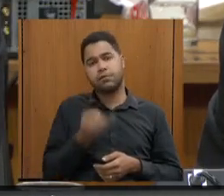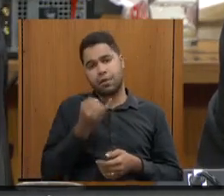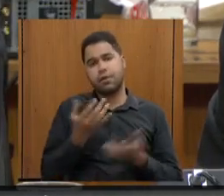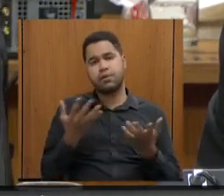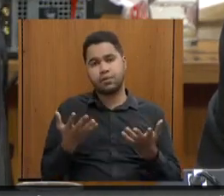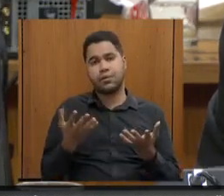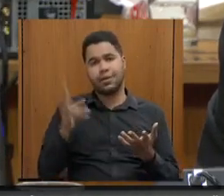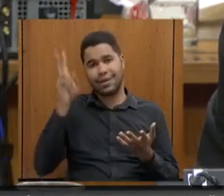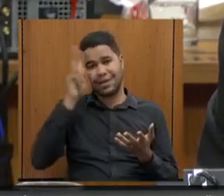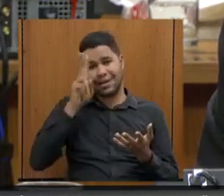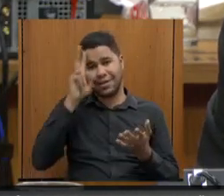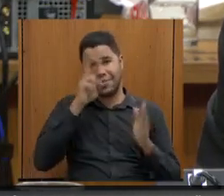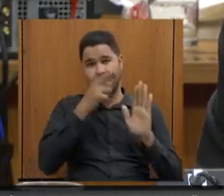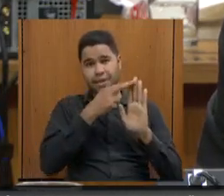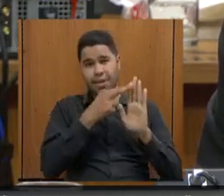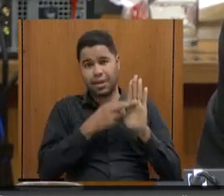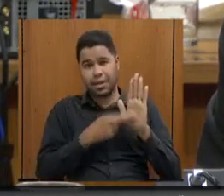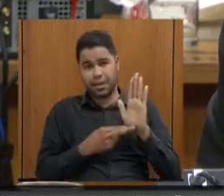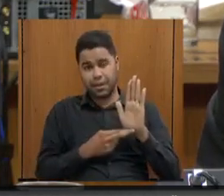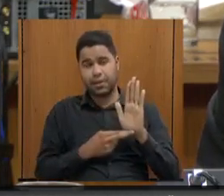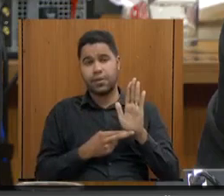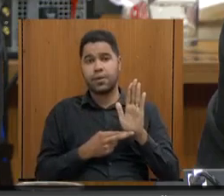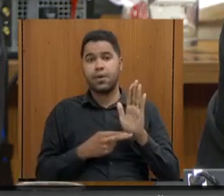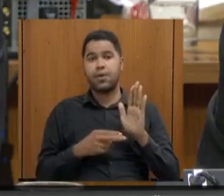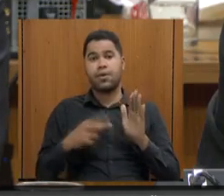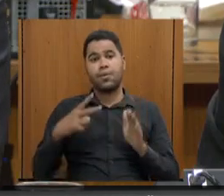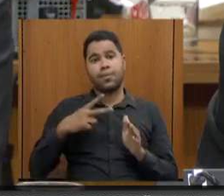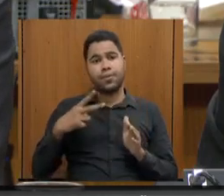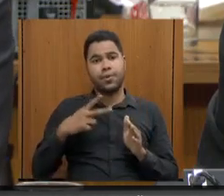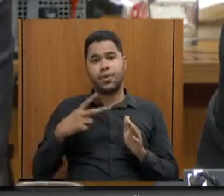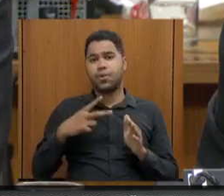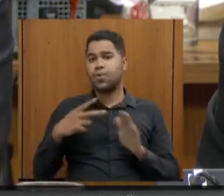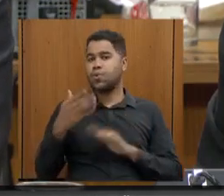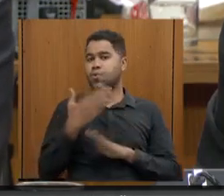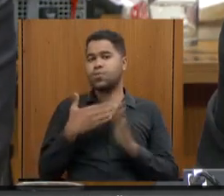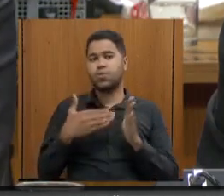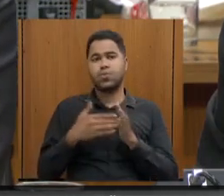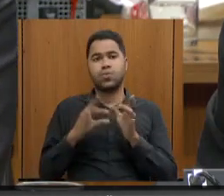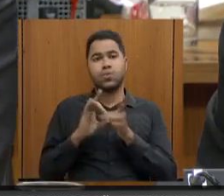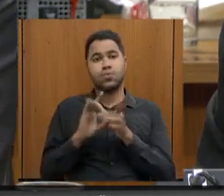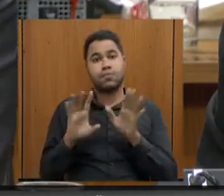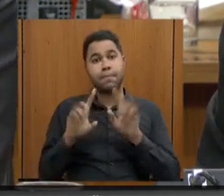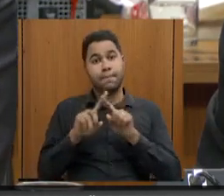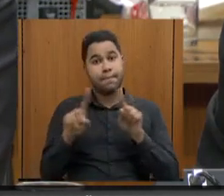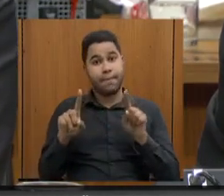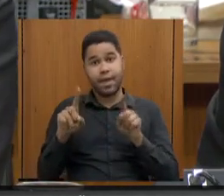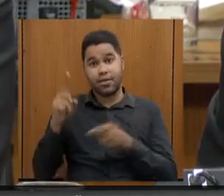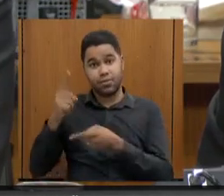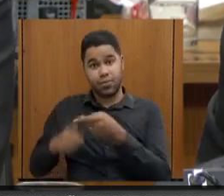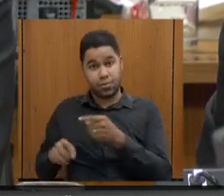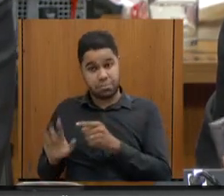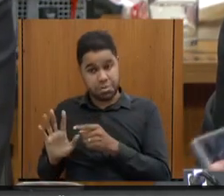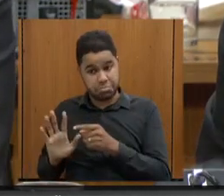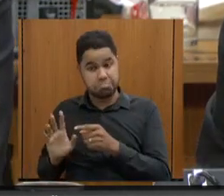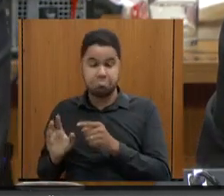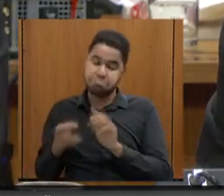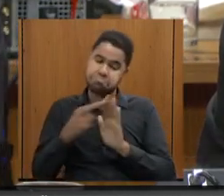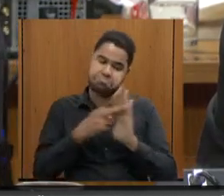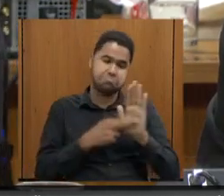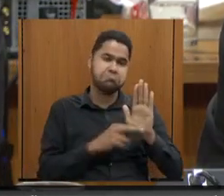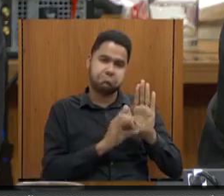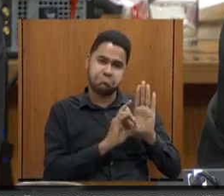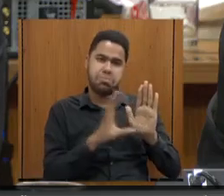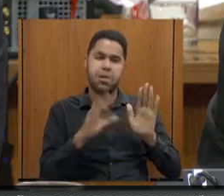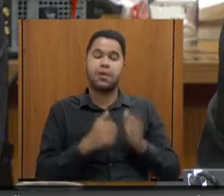natureza né Lembrando que as regras para o particular é tudo é permitido desde que não esteja proibido já as regras